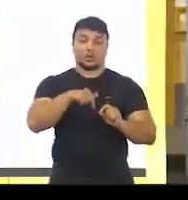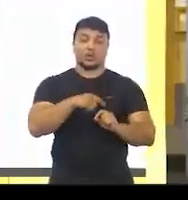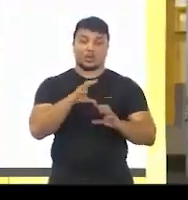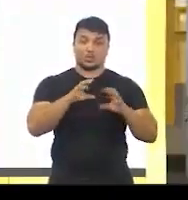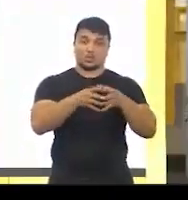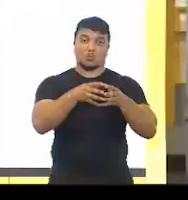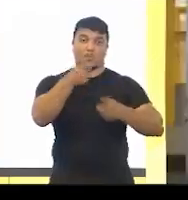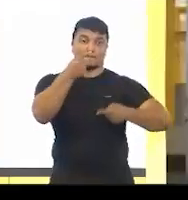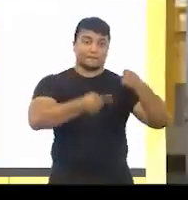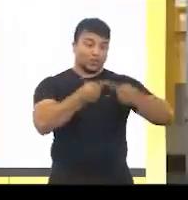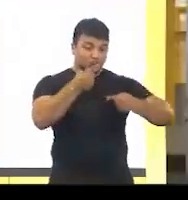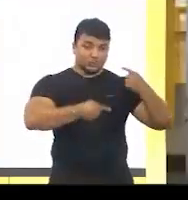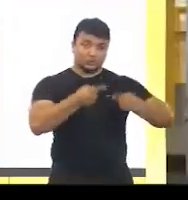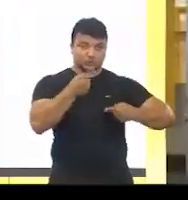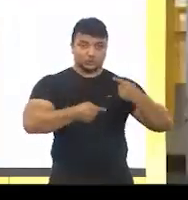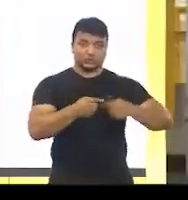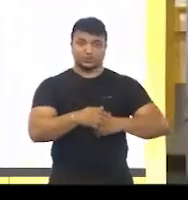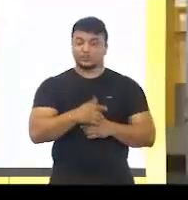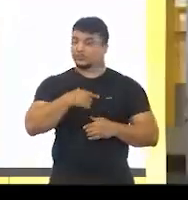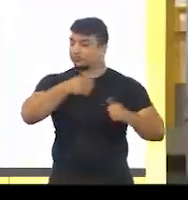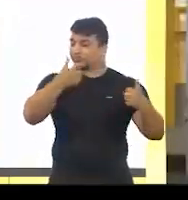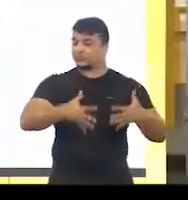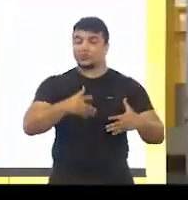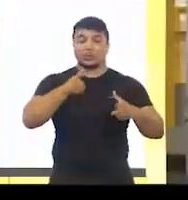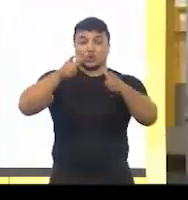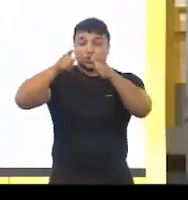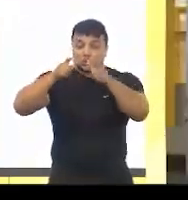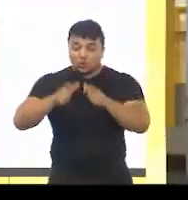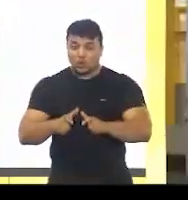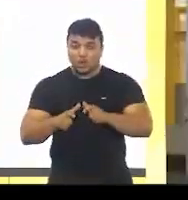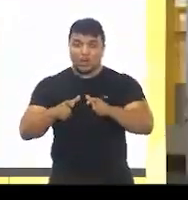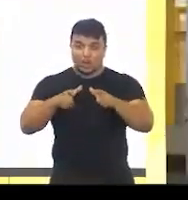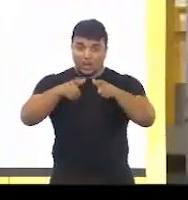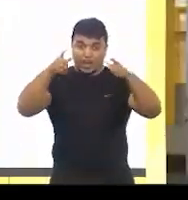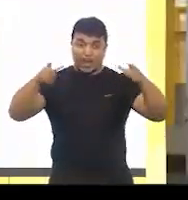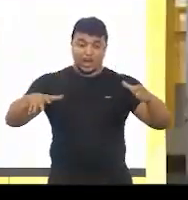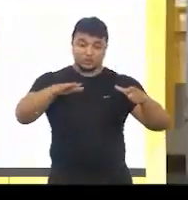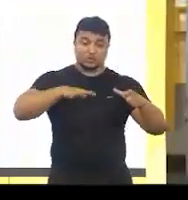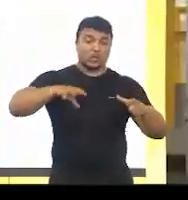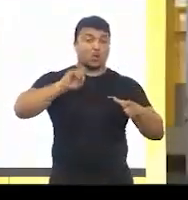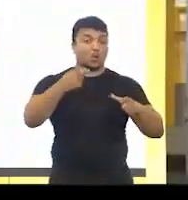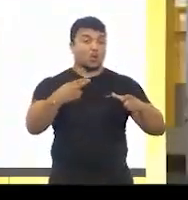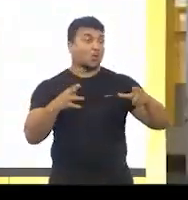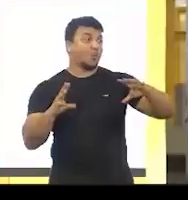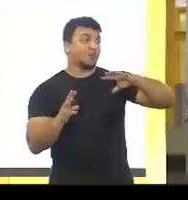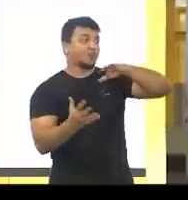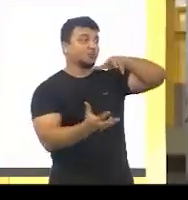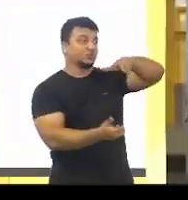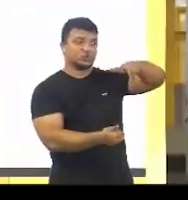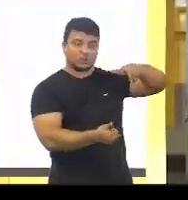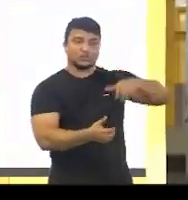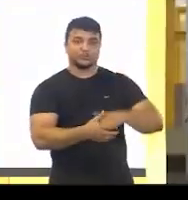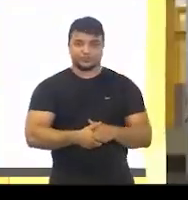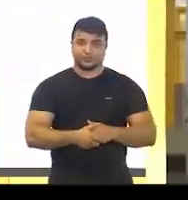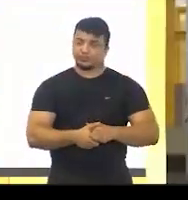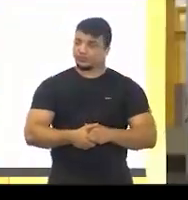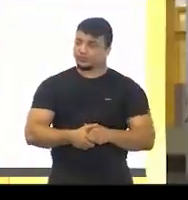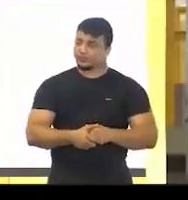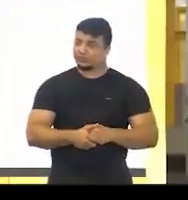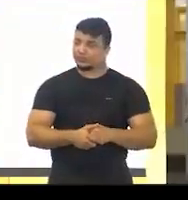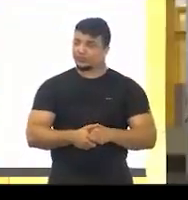Organizações políticas. Eu falo em escala local, regional ou mundial. Tá